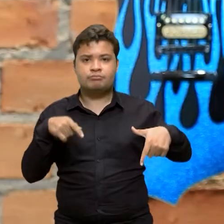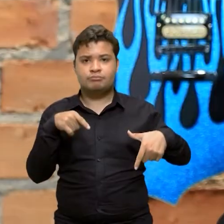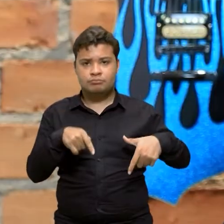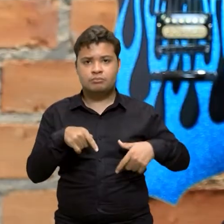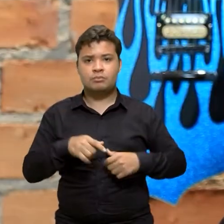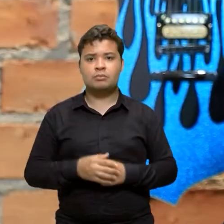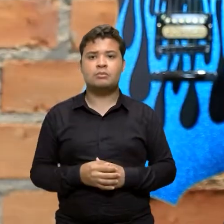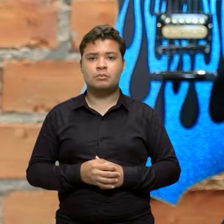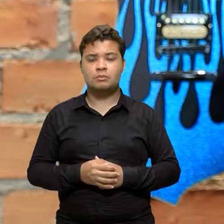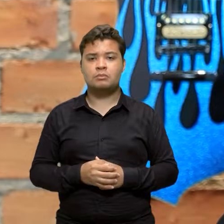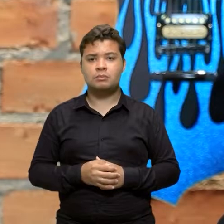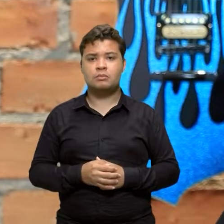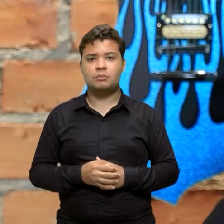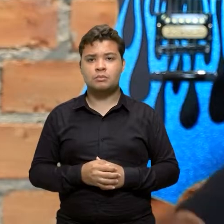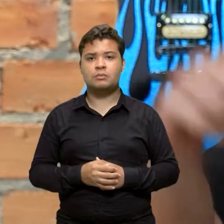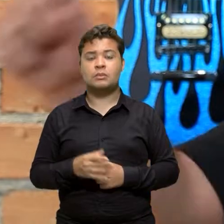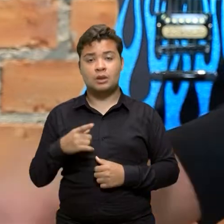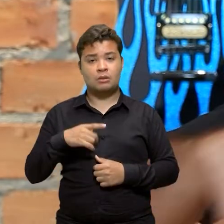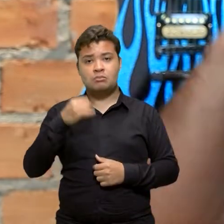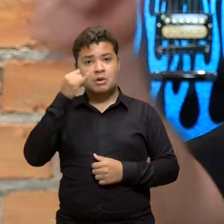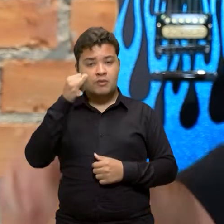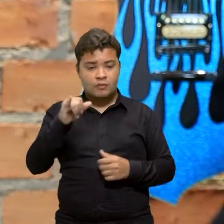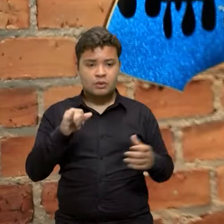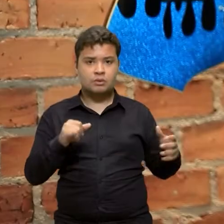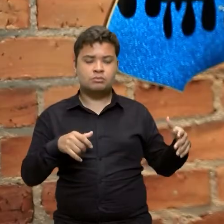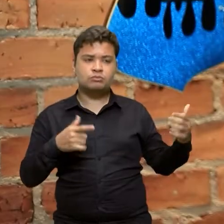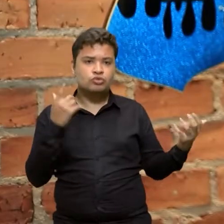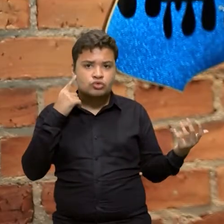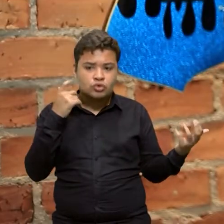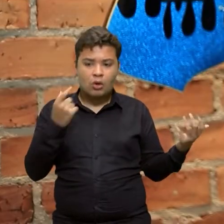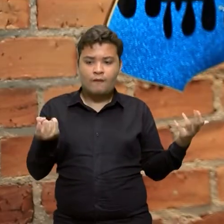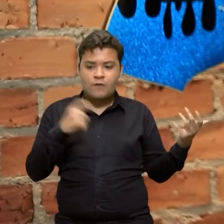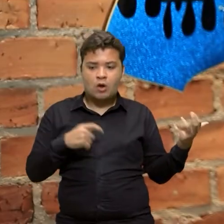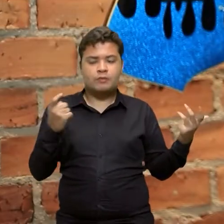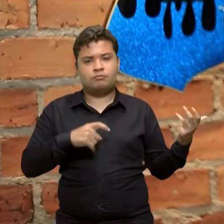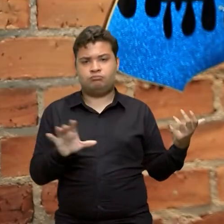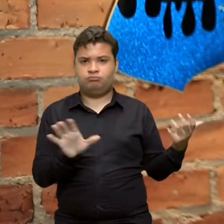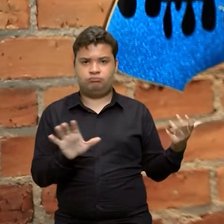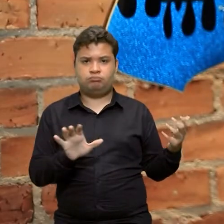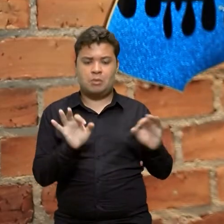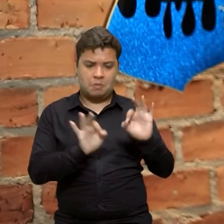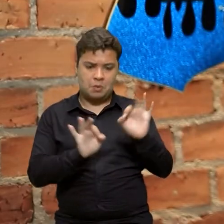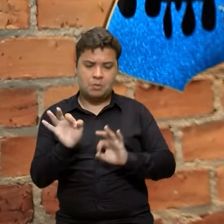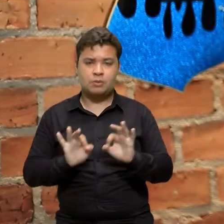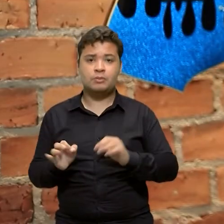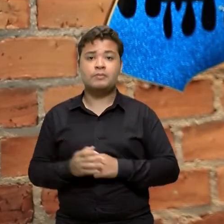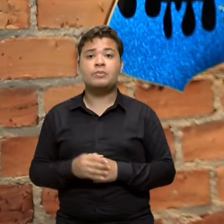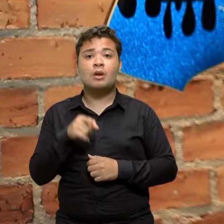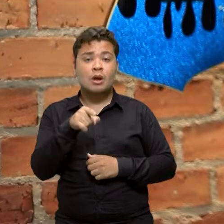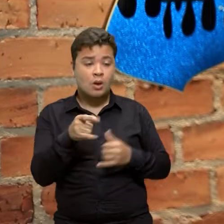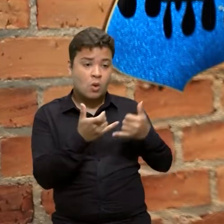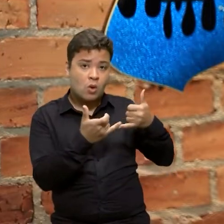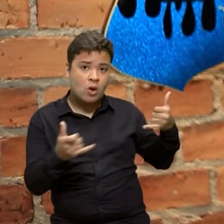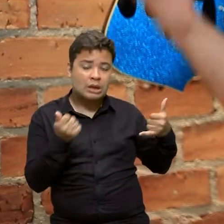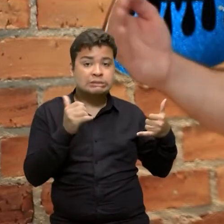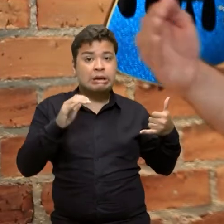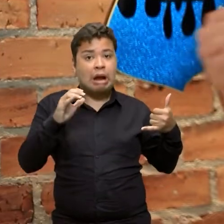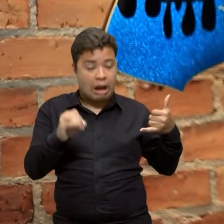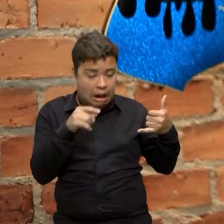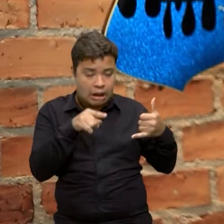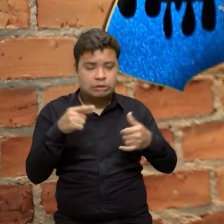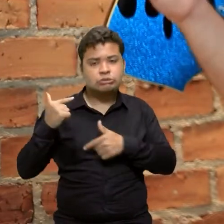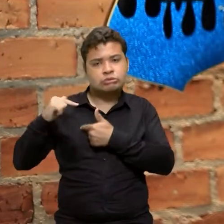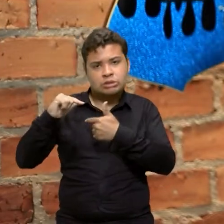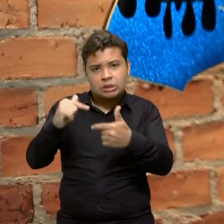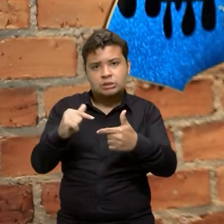que isso elimina o problema de feedback, né, de realimentação. A tradição das cordas de aço levou, e o desenvolvimento do rock nos